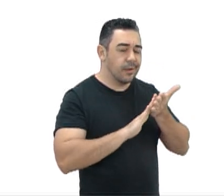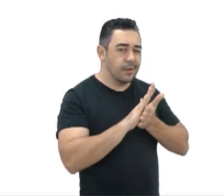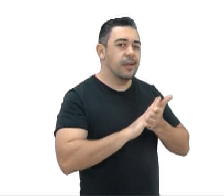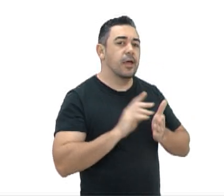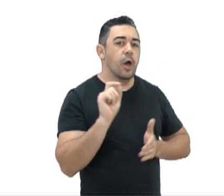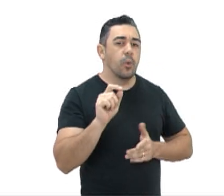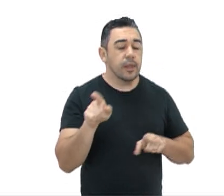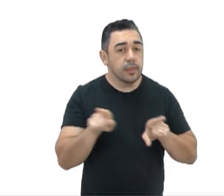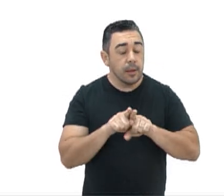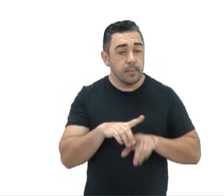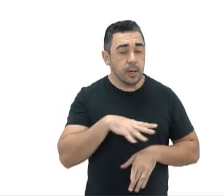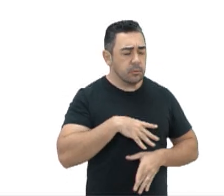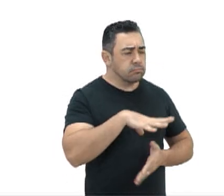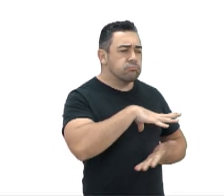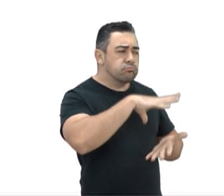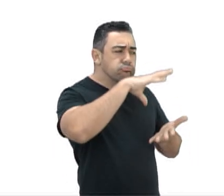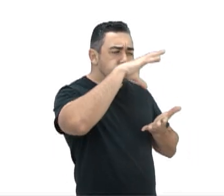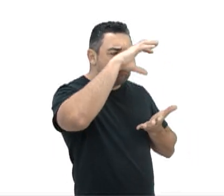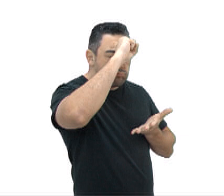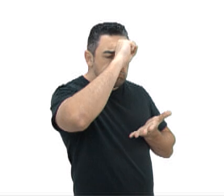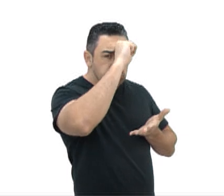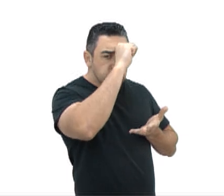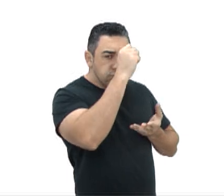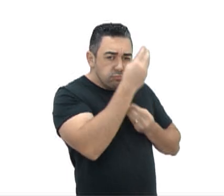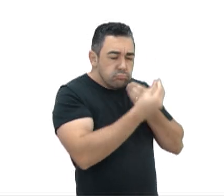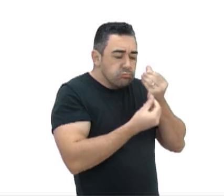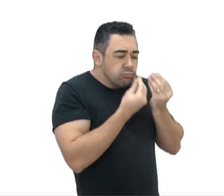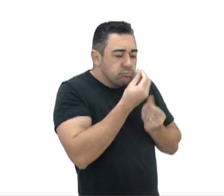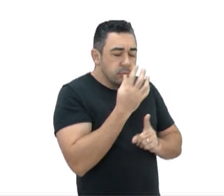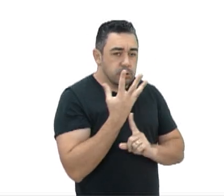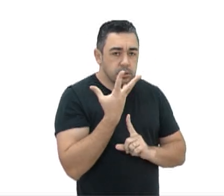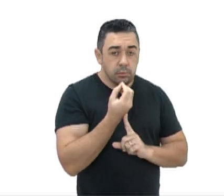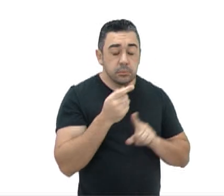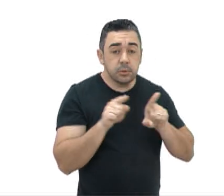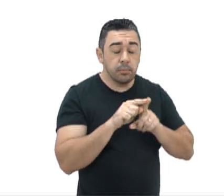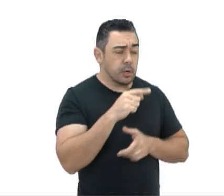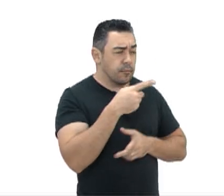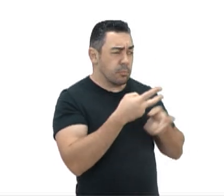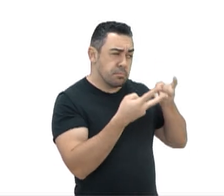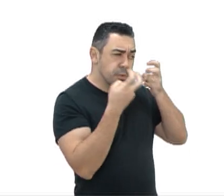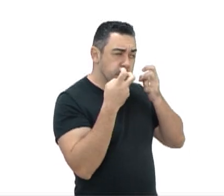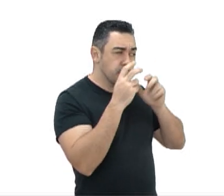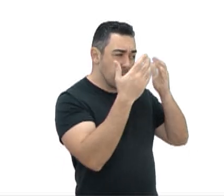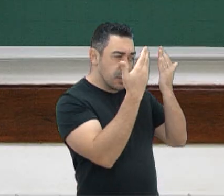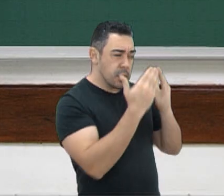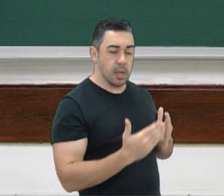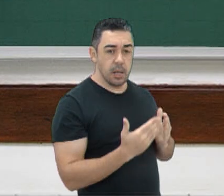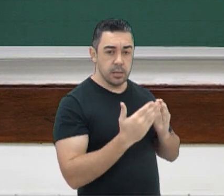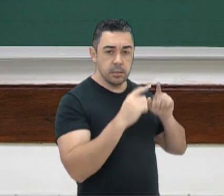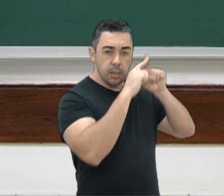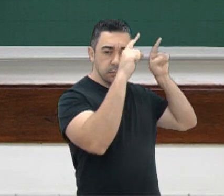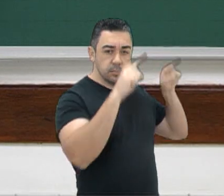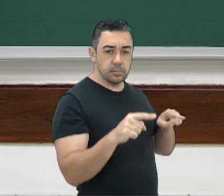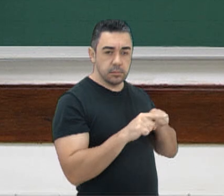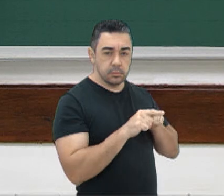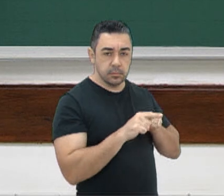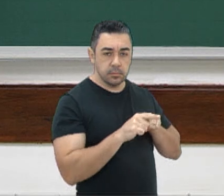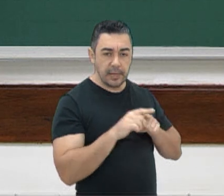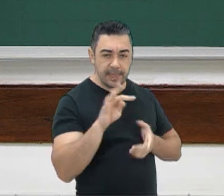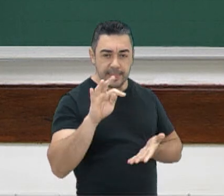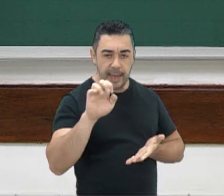de abstração artística e vamos ler e analisar uma tela. Antes que